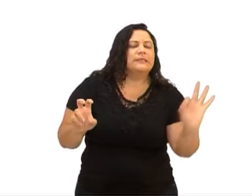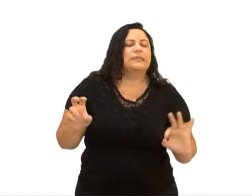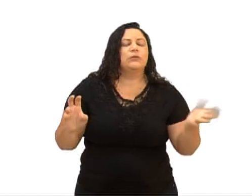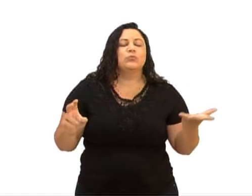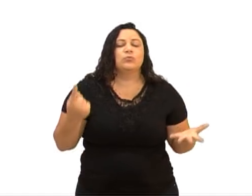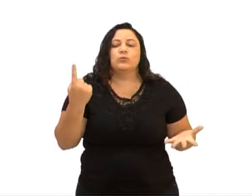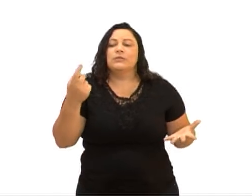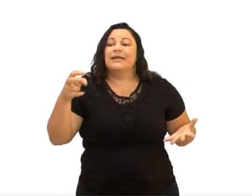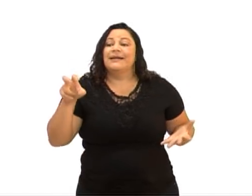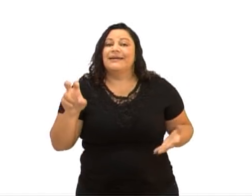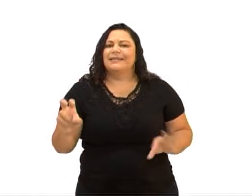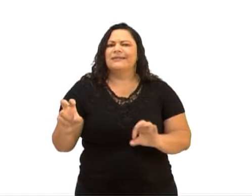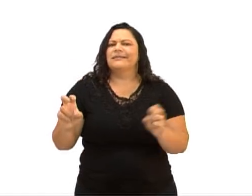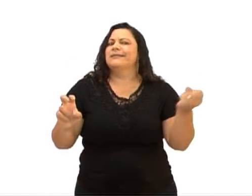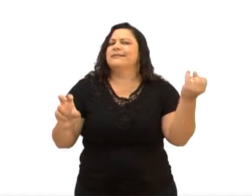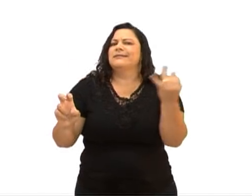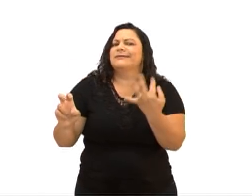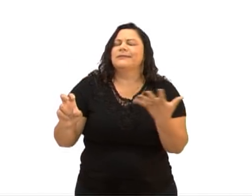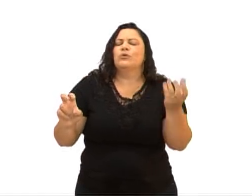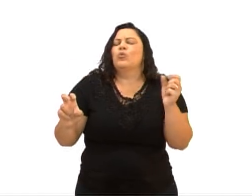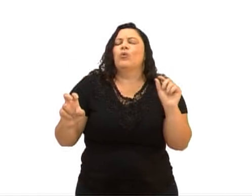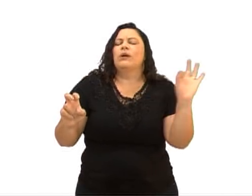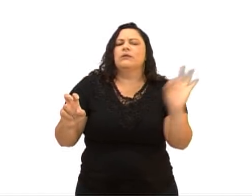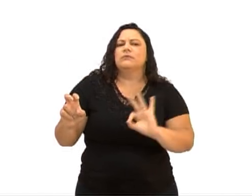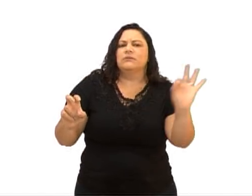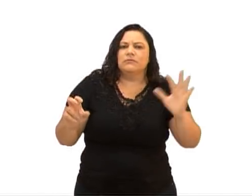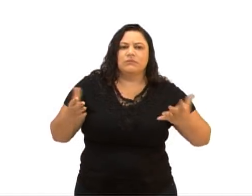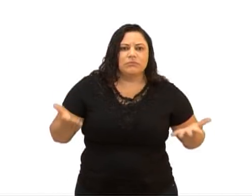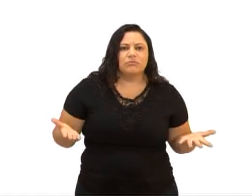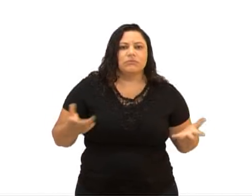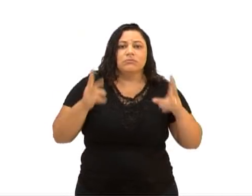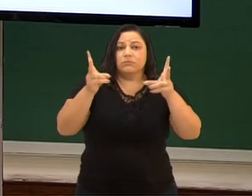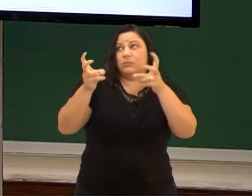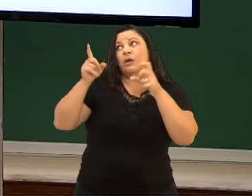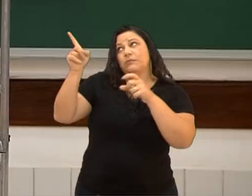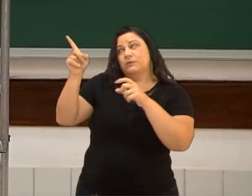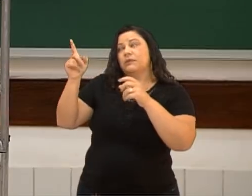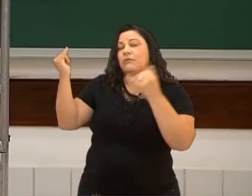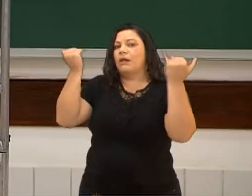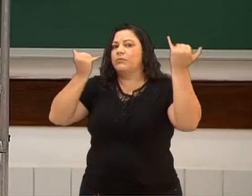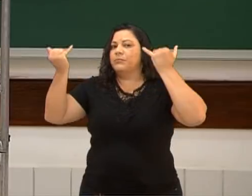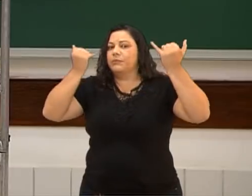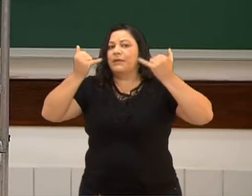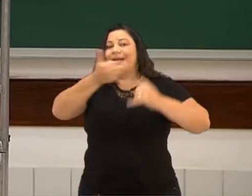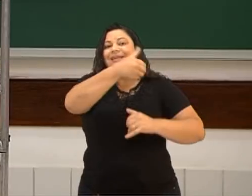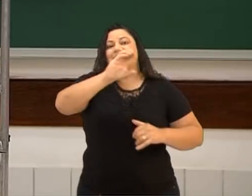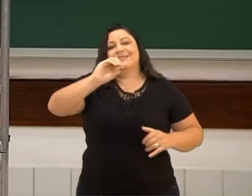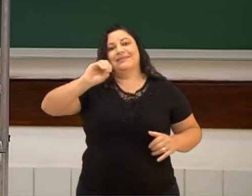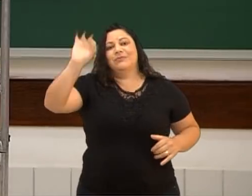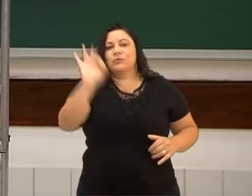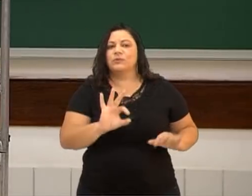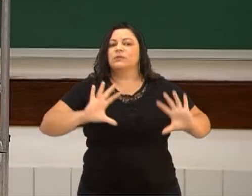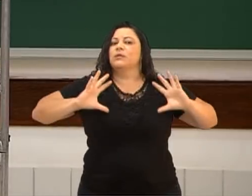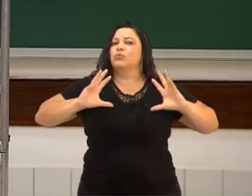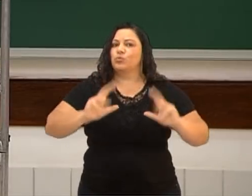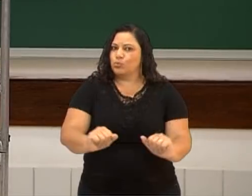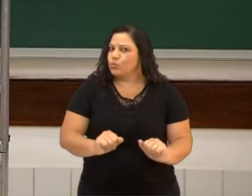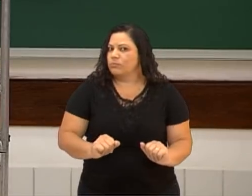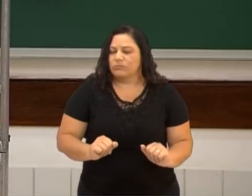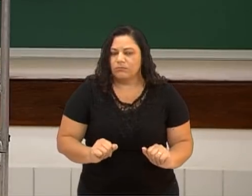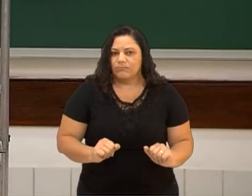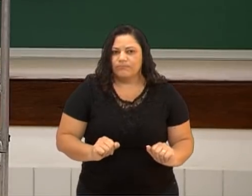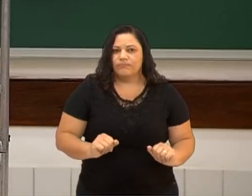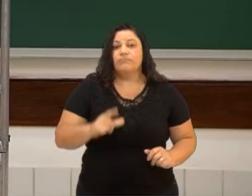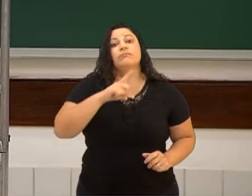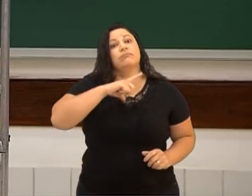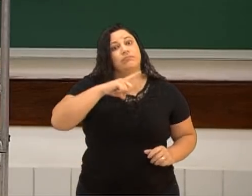cento? Observem a informação, vocês sabem que o 100% é o total que a gente tem e a gente tem 30